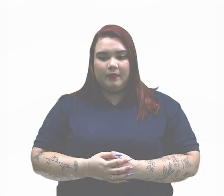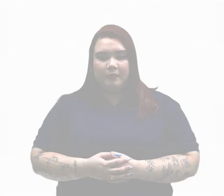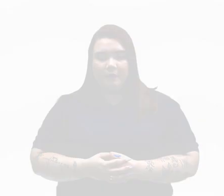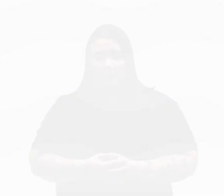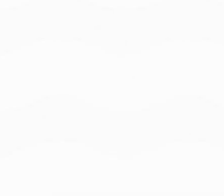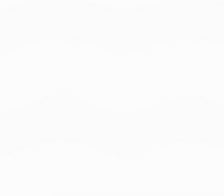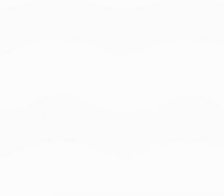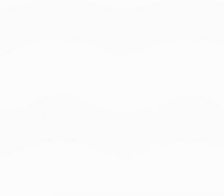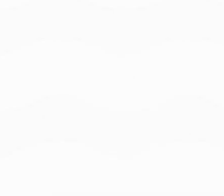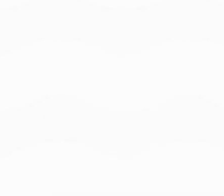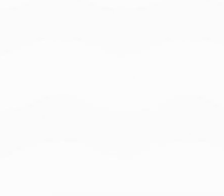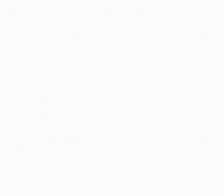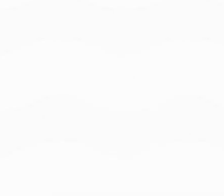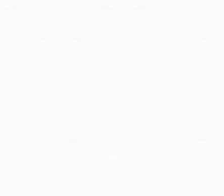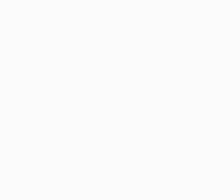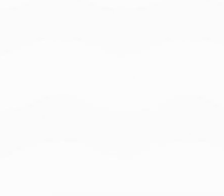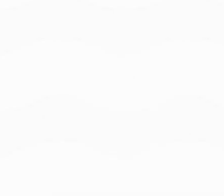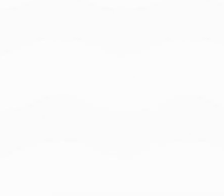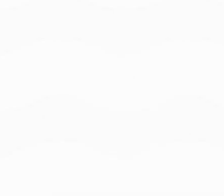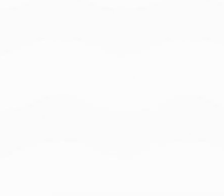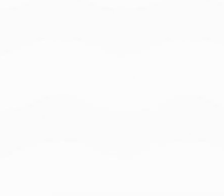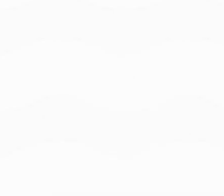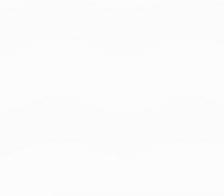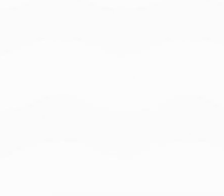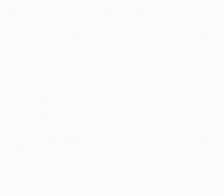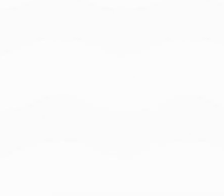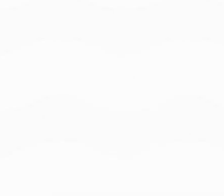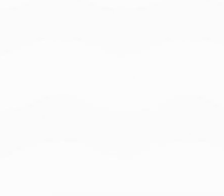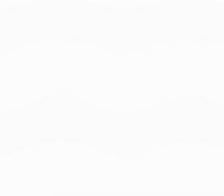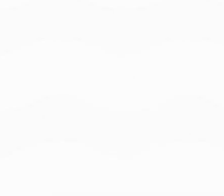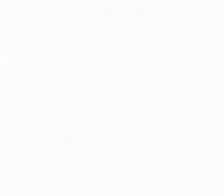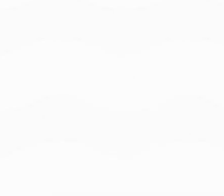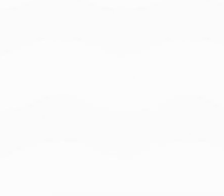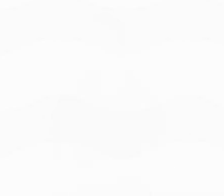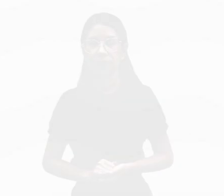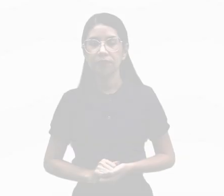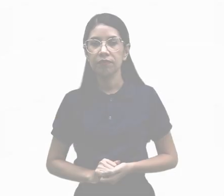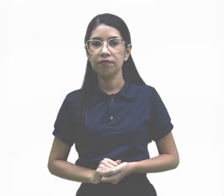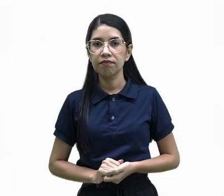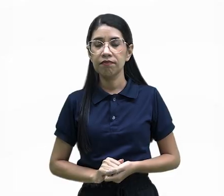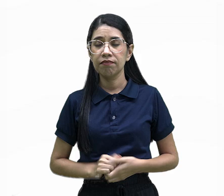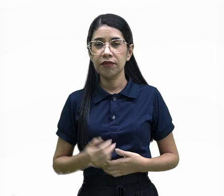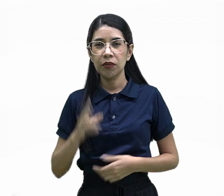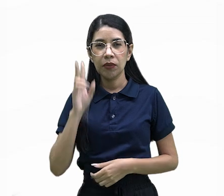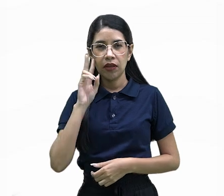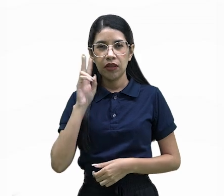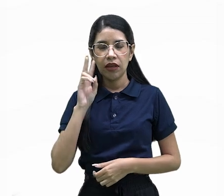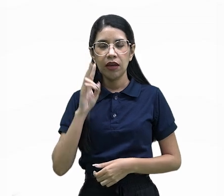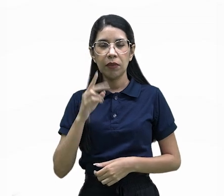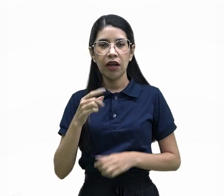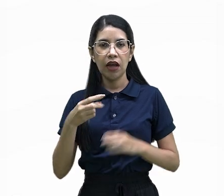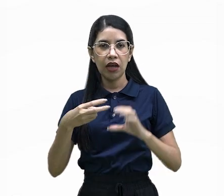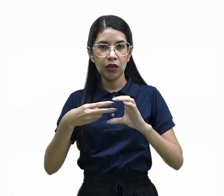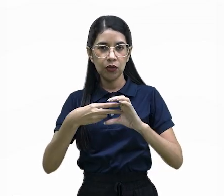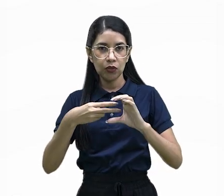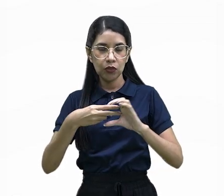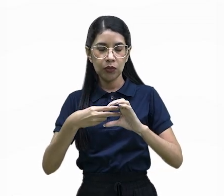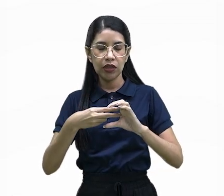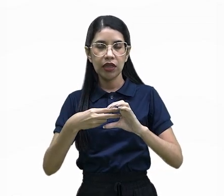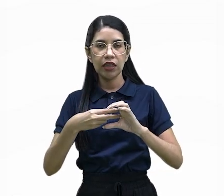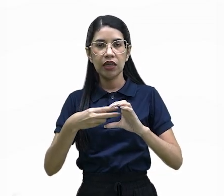ligação dupla ou tripla, né? Lembram-se? Ligação dupla, os 2 tracinhos,